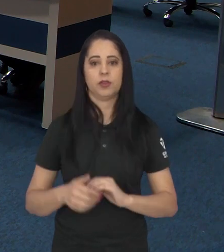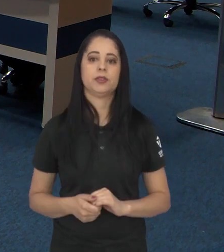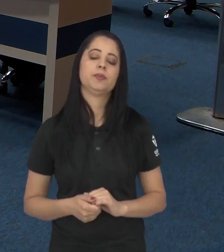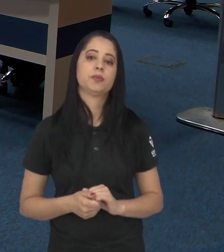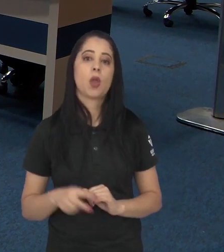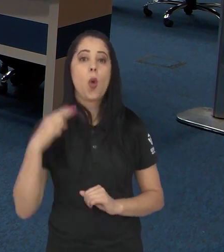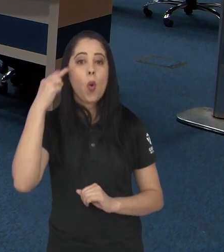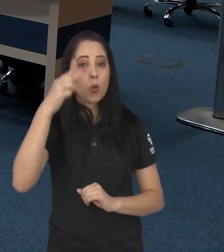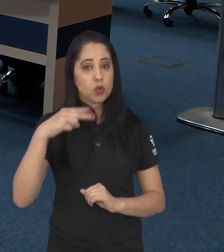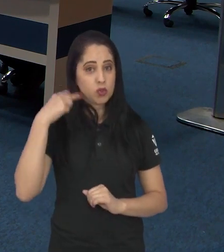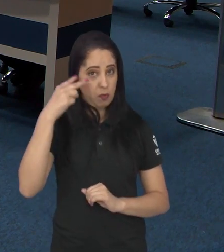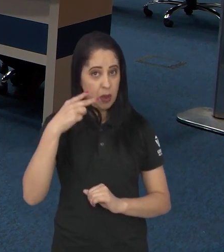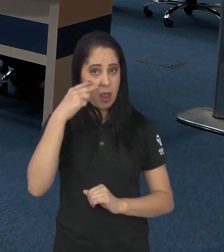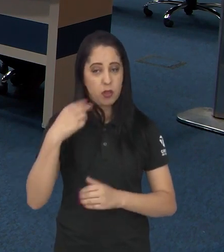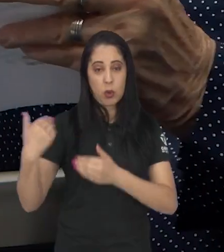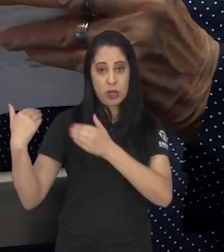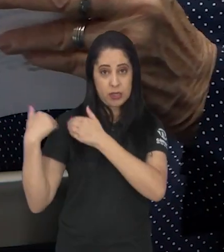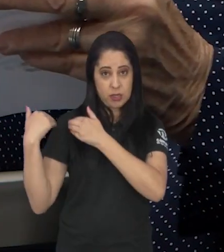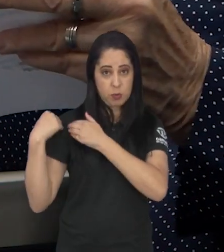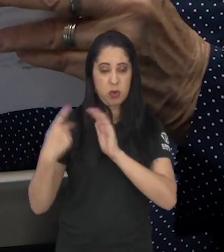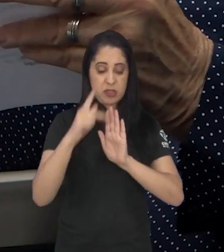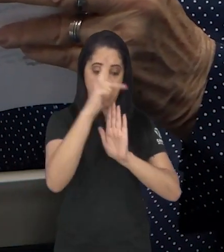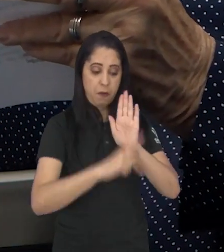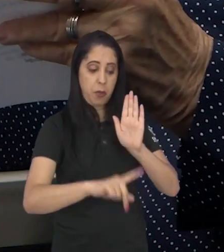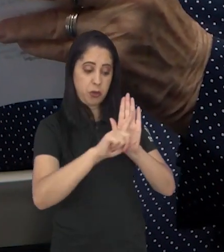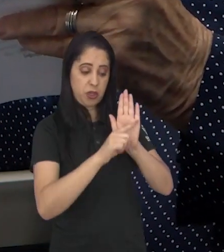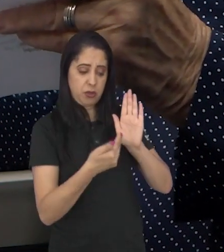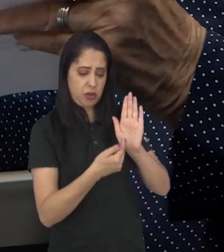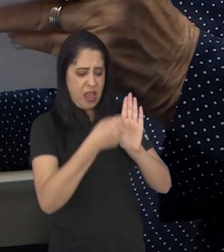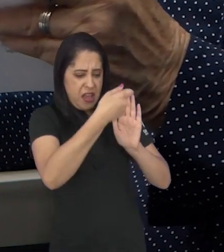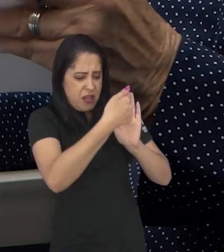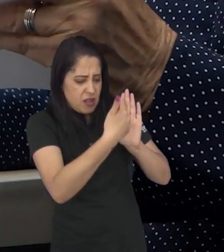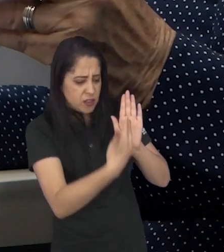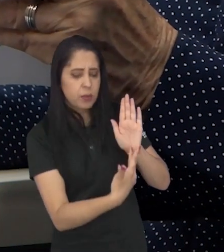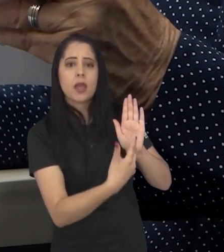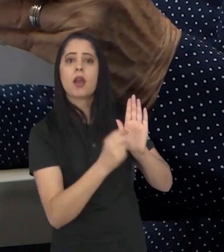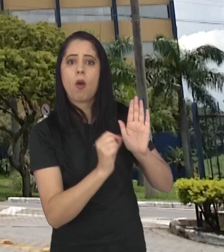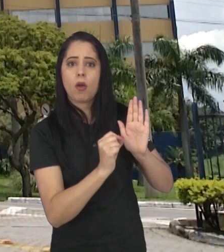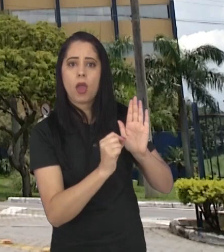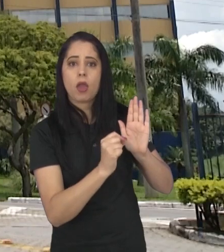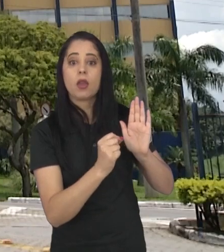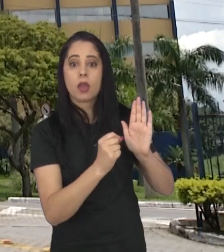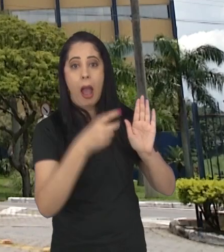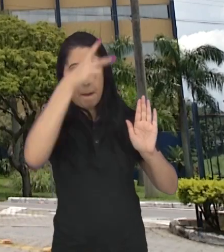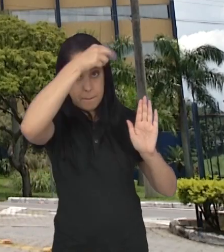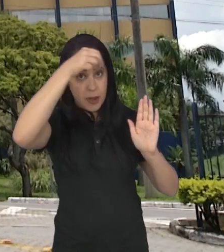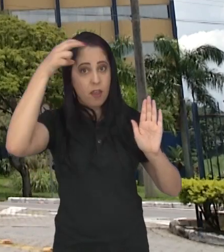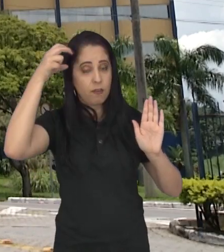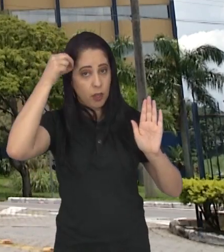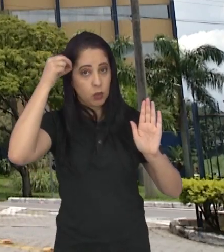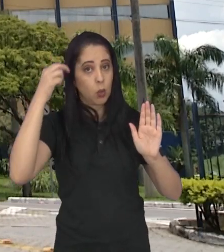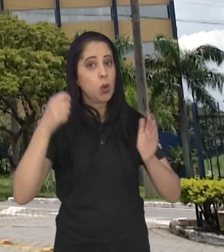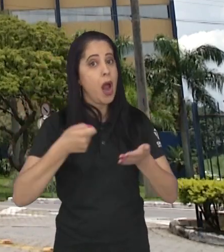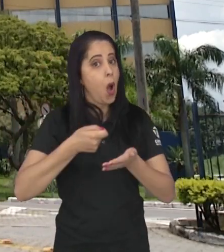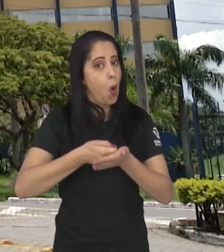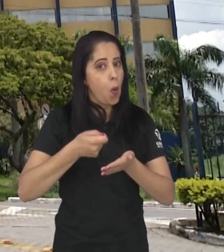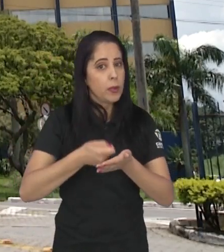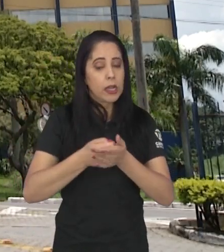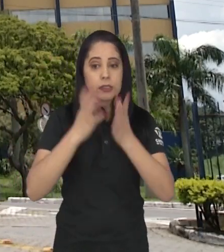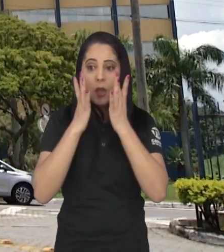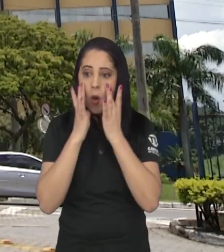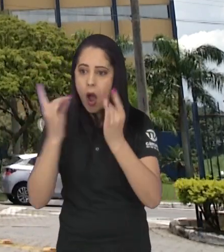da Câmara de São José, responsáveis pela aprovação do projeto, explicam que é dever do poder público estar atento às